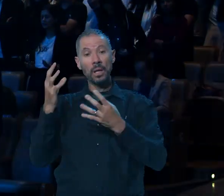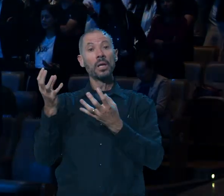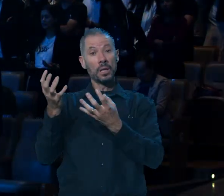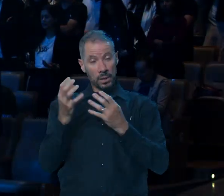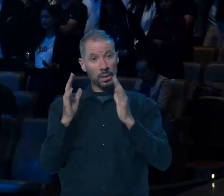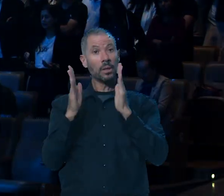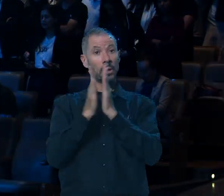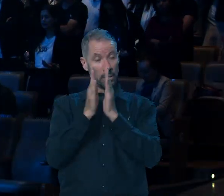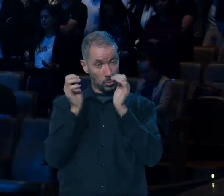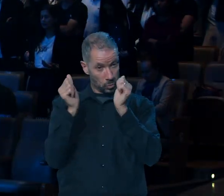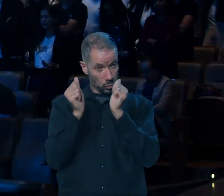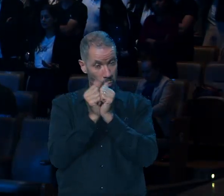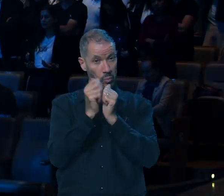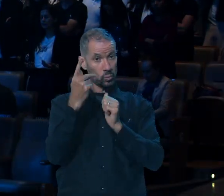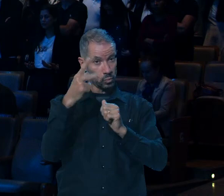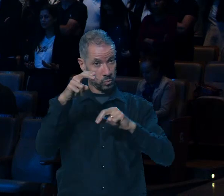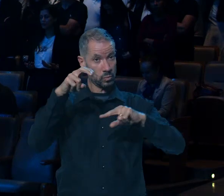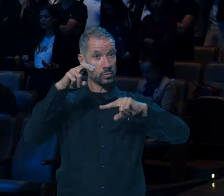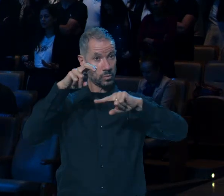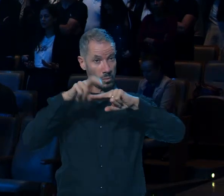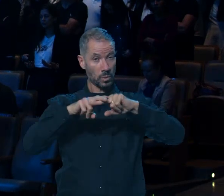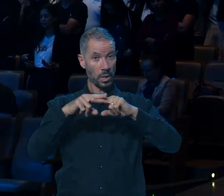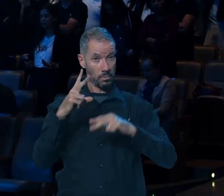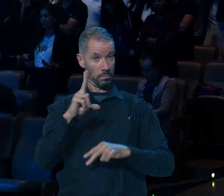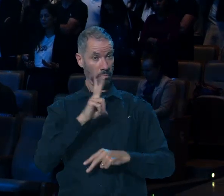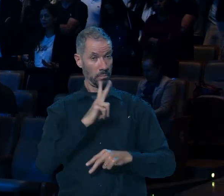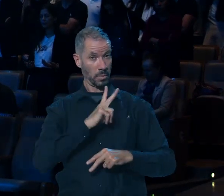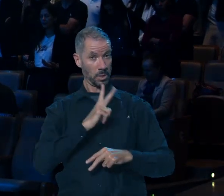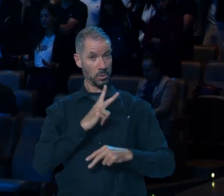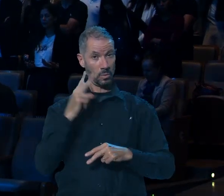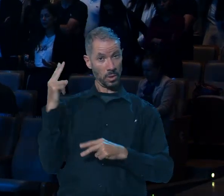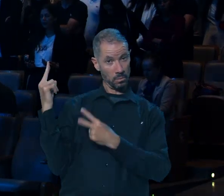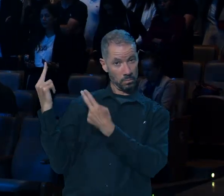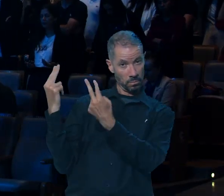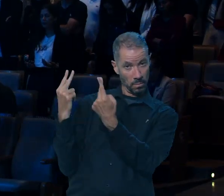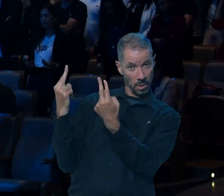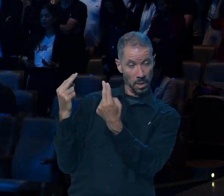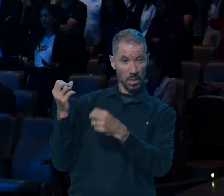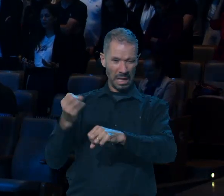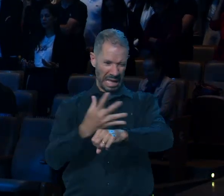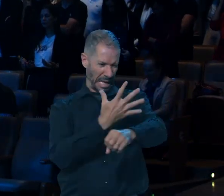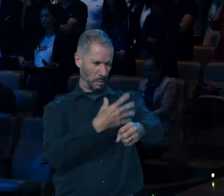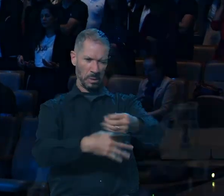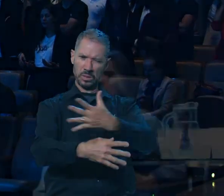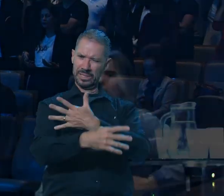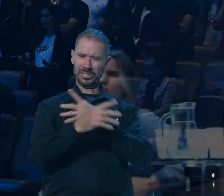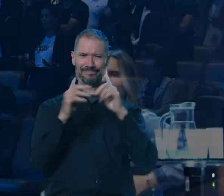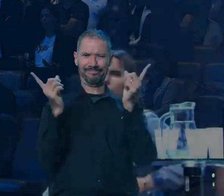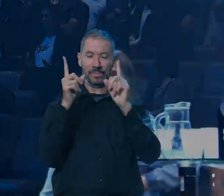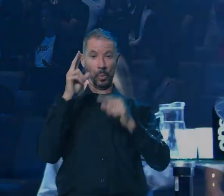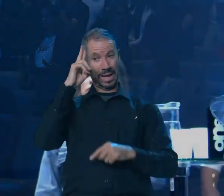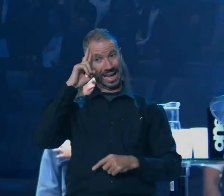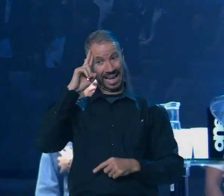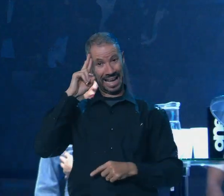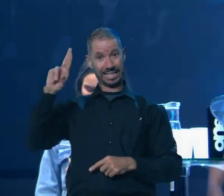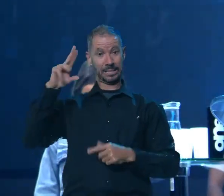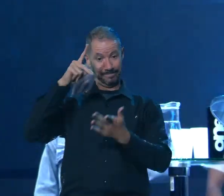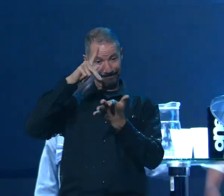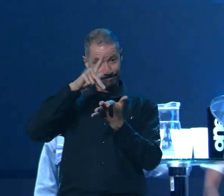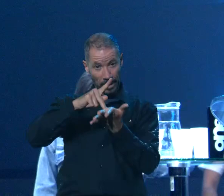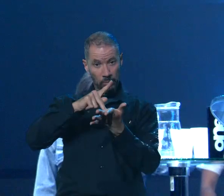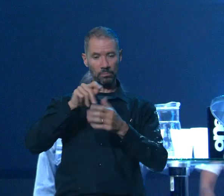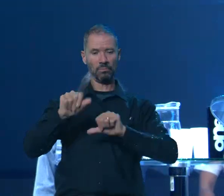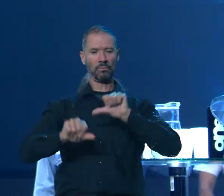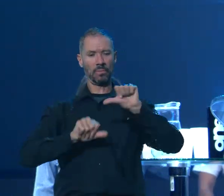fizesse uma oração junto comigo no teu lugar. É você e Deus. Não é algo emocional, é extremamente racional. É